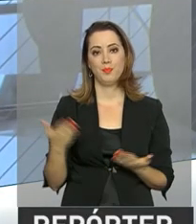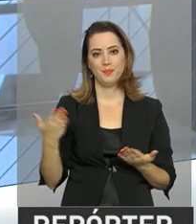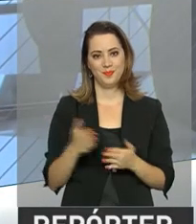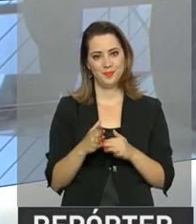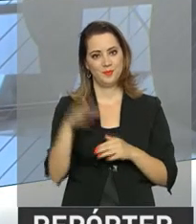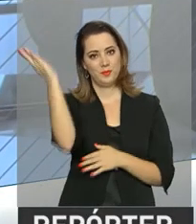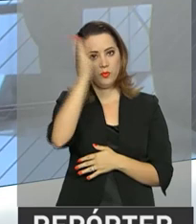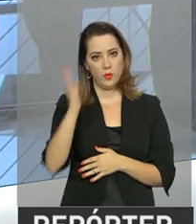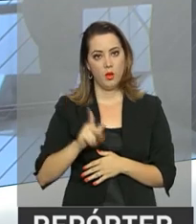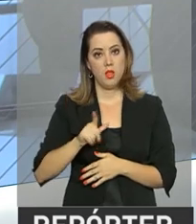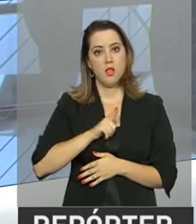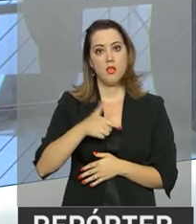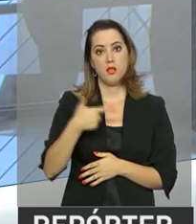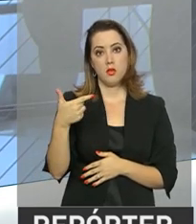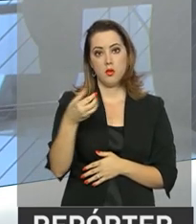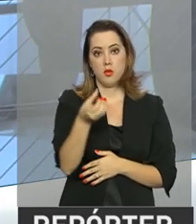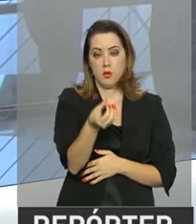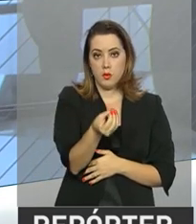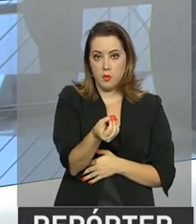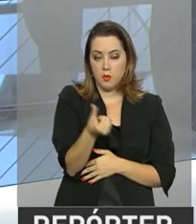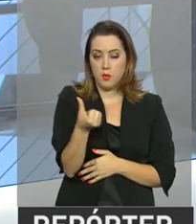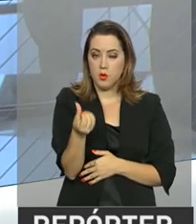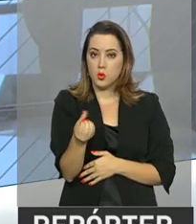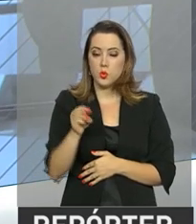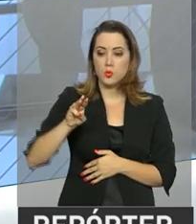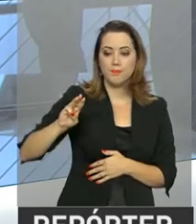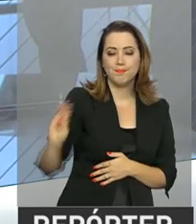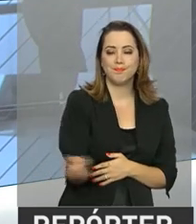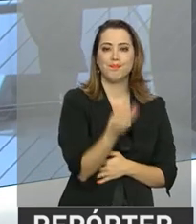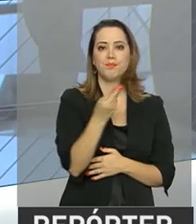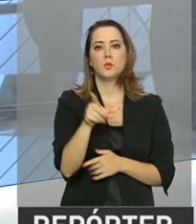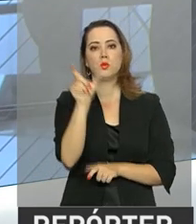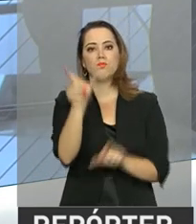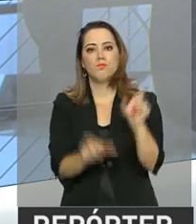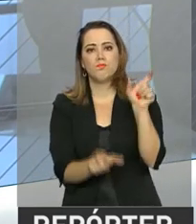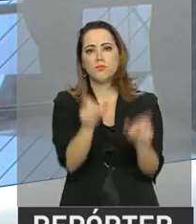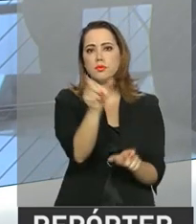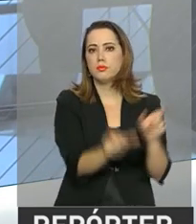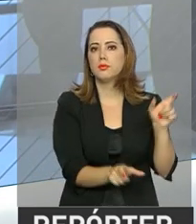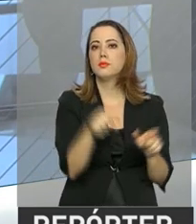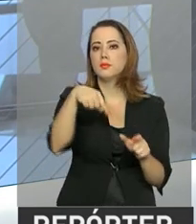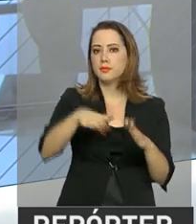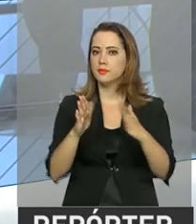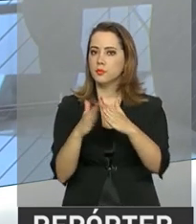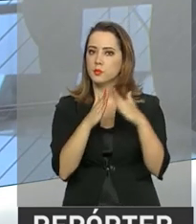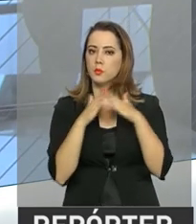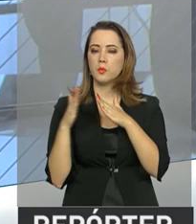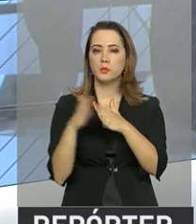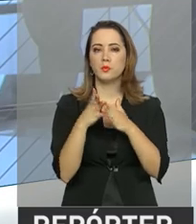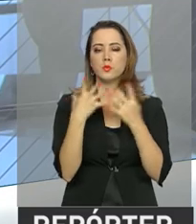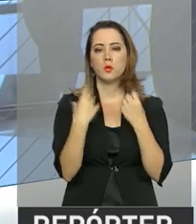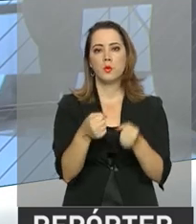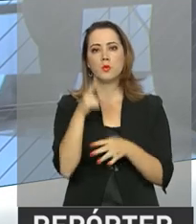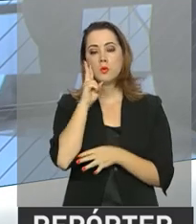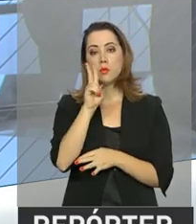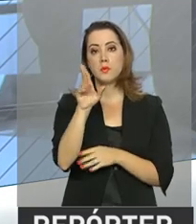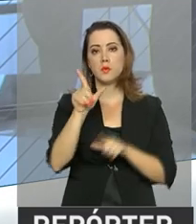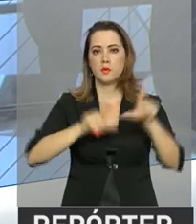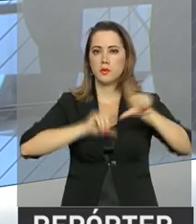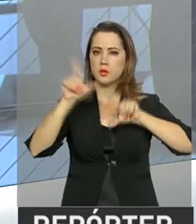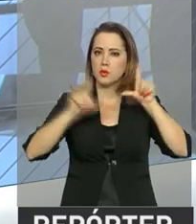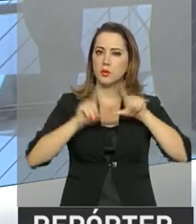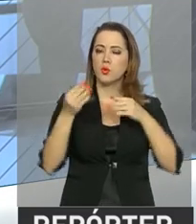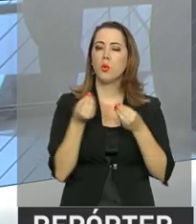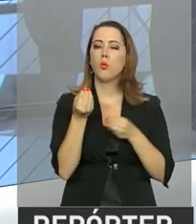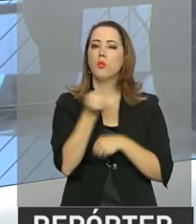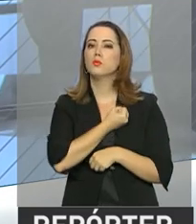mais de 206 milhões de habitantes os foram divulgados hoje pelo IBGE vamos ver aqui no telão como é que for